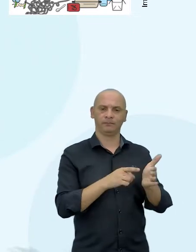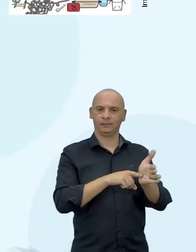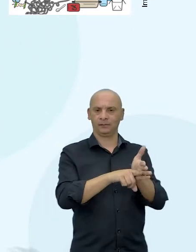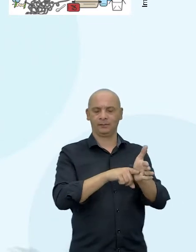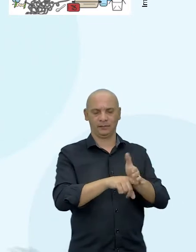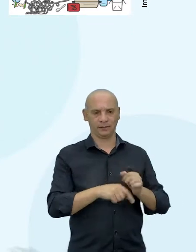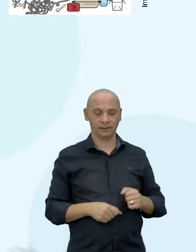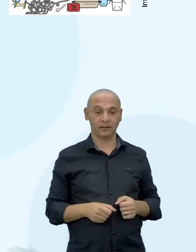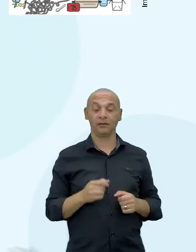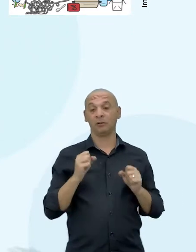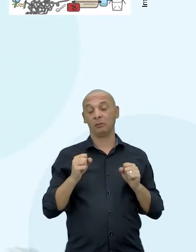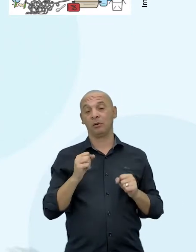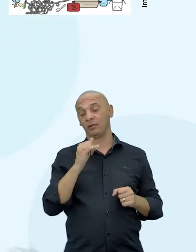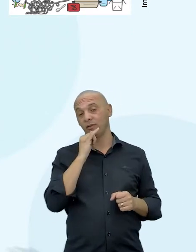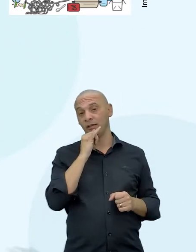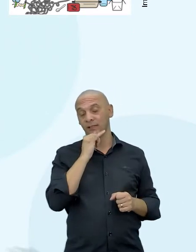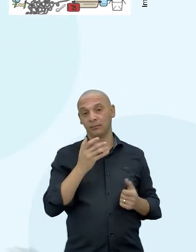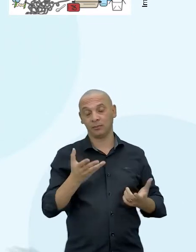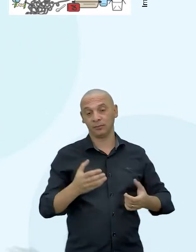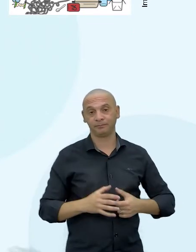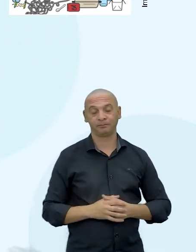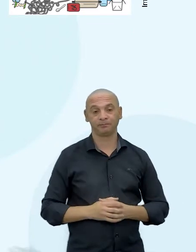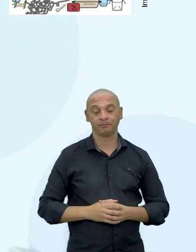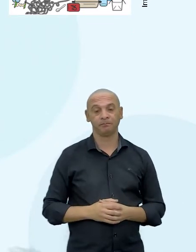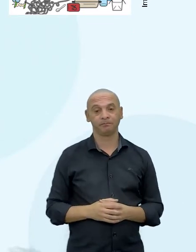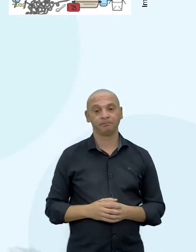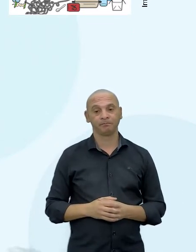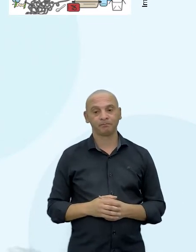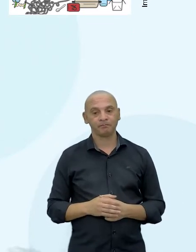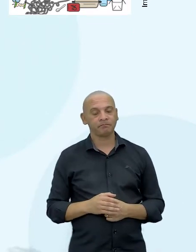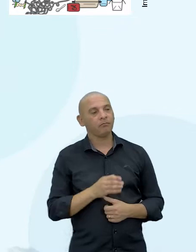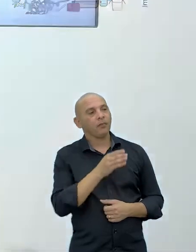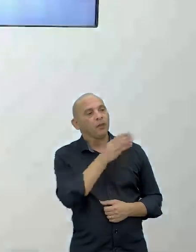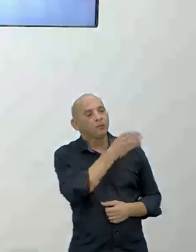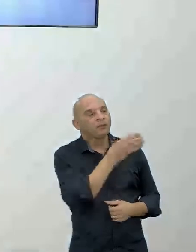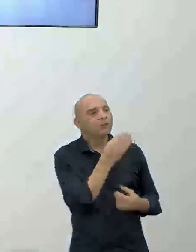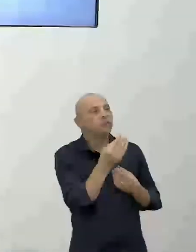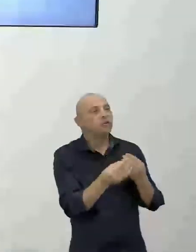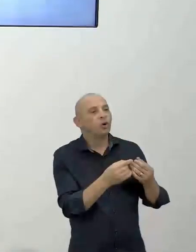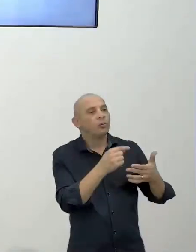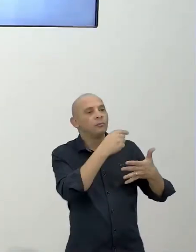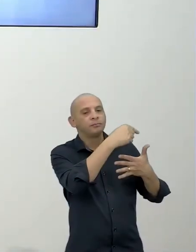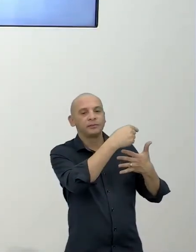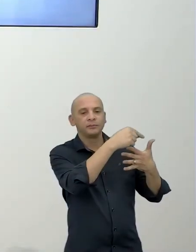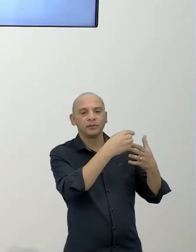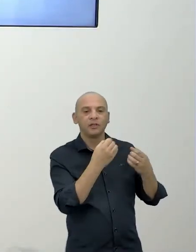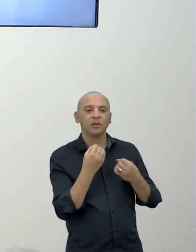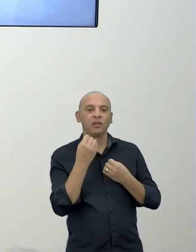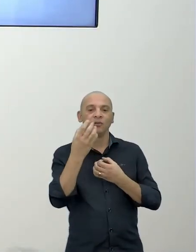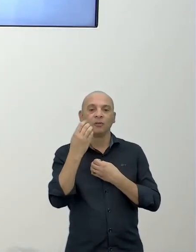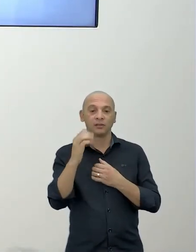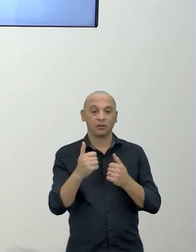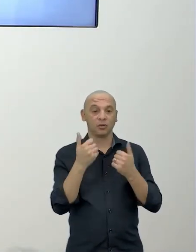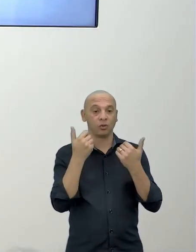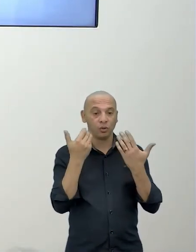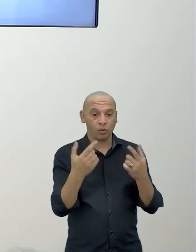pesquisa de campo, que é conhecer a realidade local, né, que está sendo estudada. Então, você